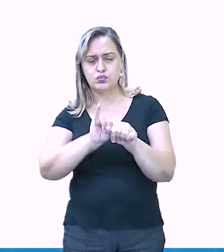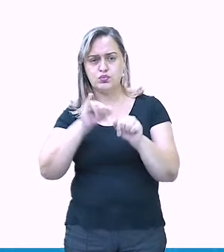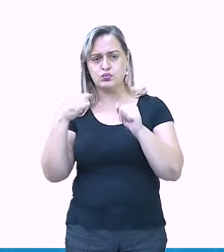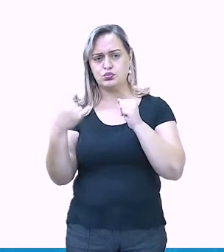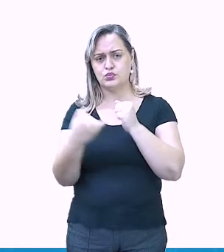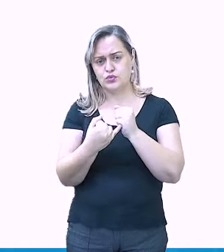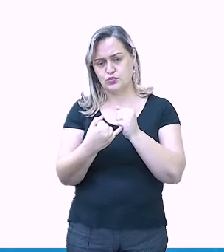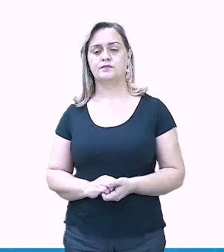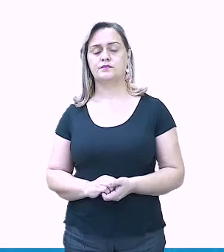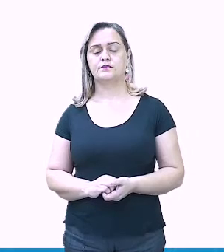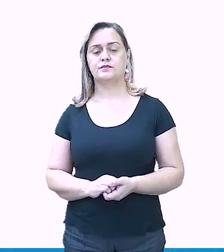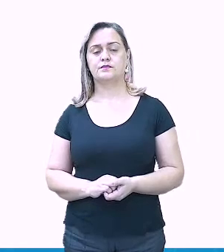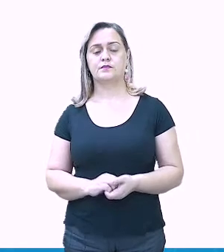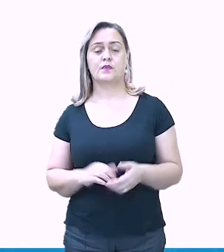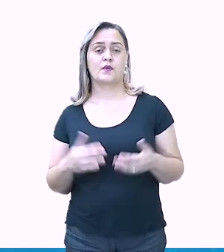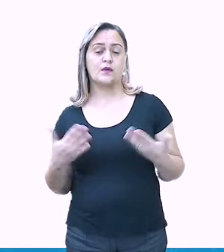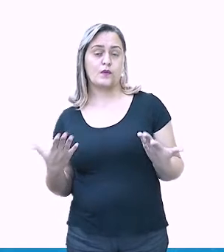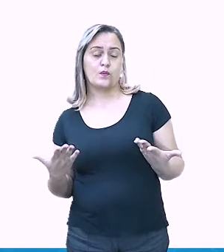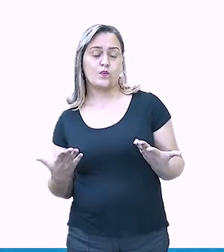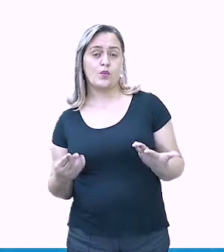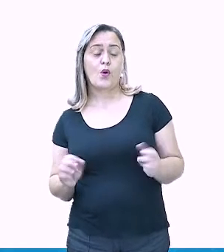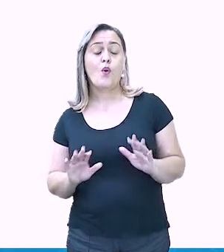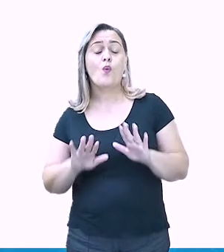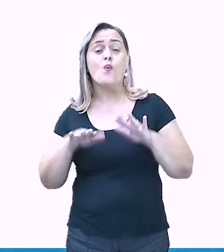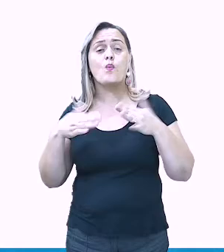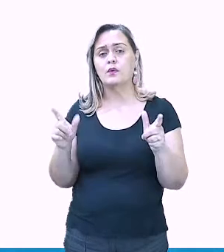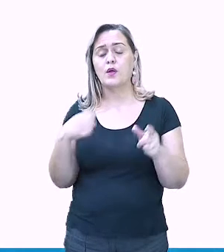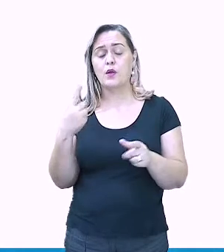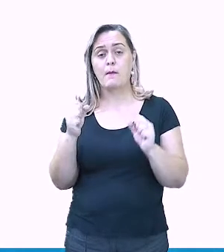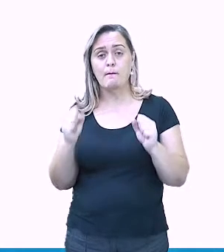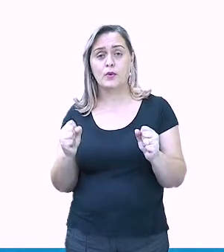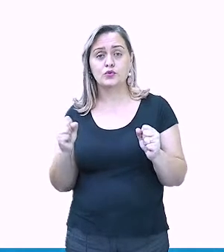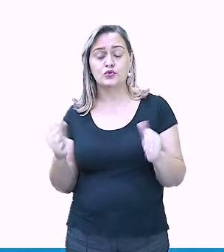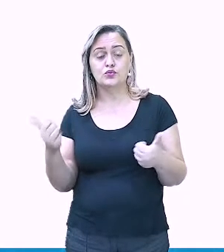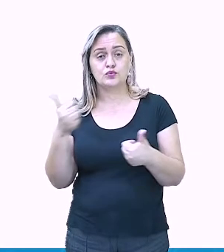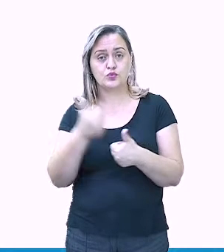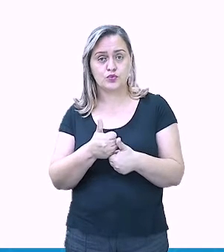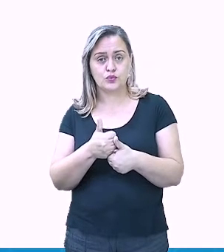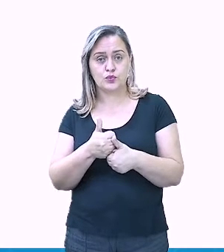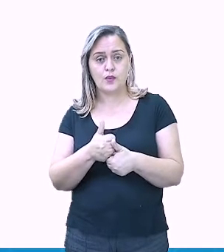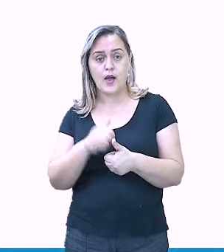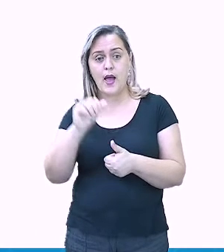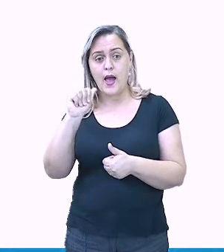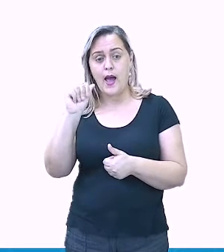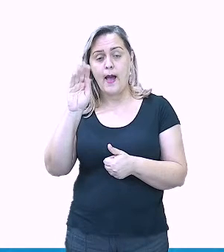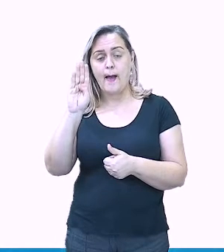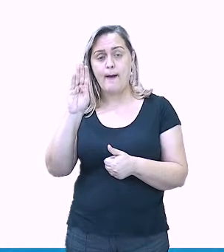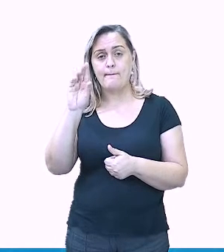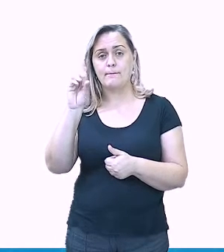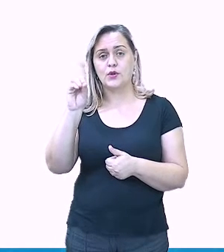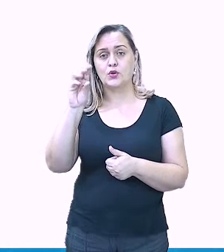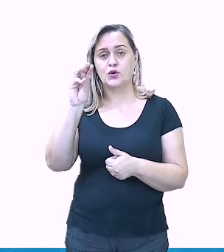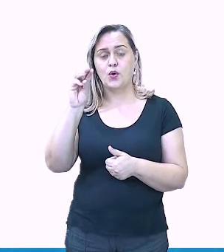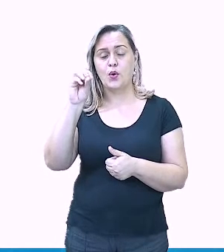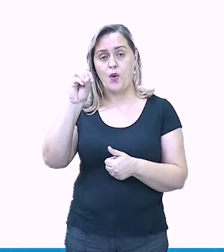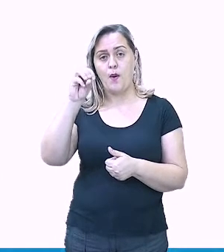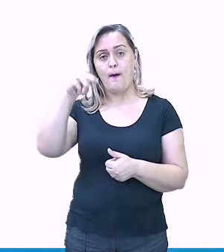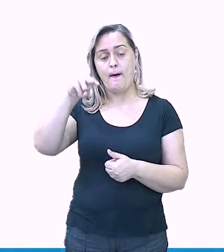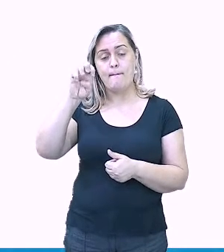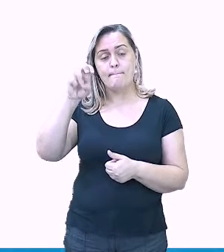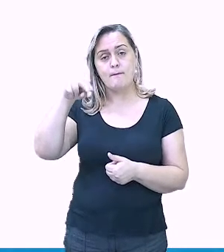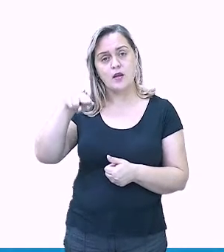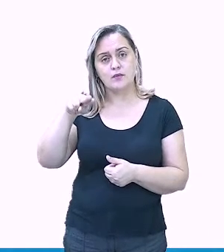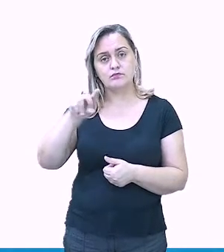Ó, de abdômen. Qual que é o adjetivo correspondente? Eu tenho a palavra abdominal. De chuva.